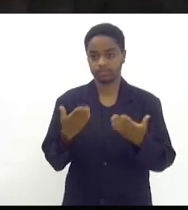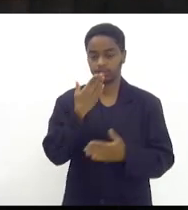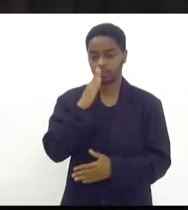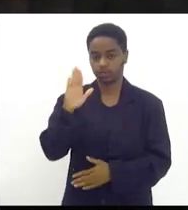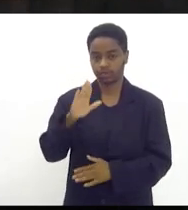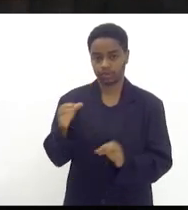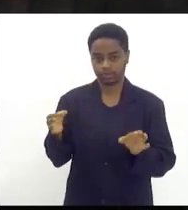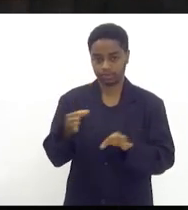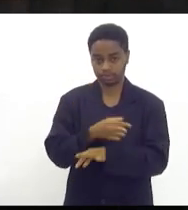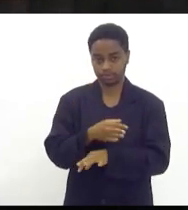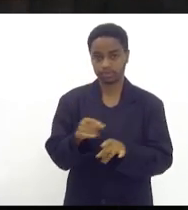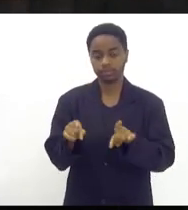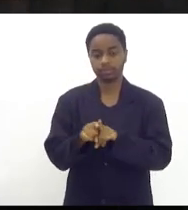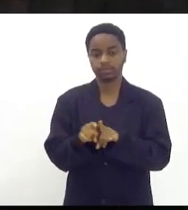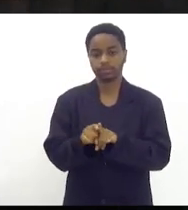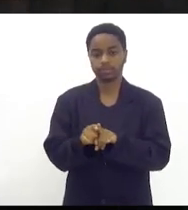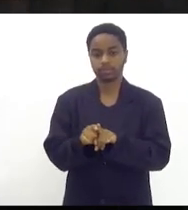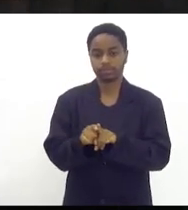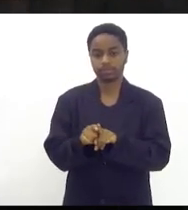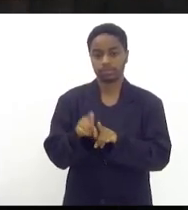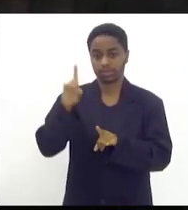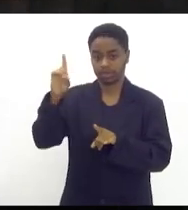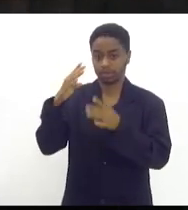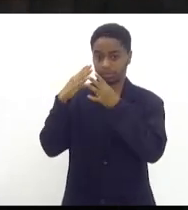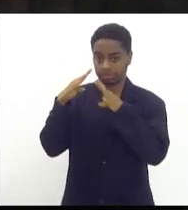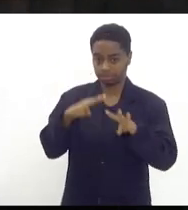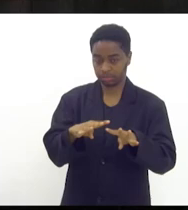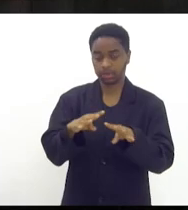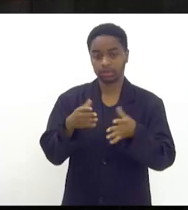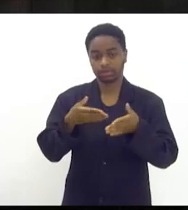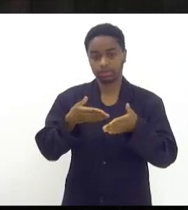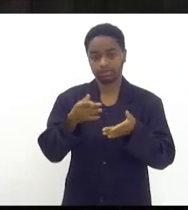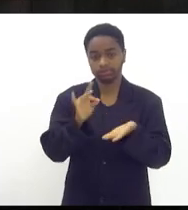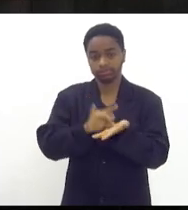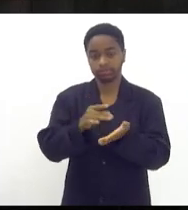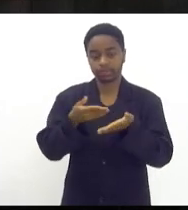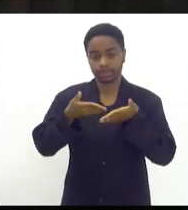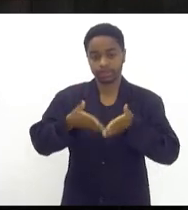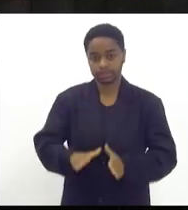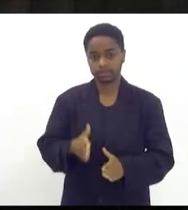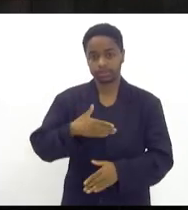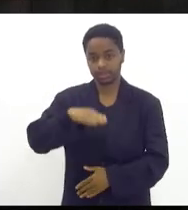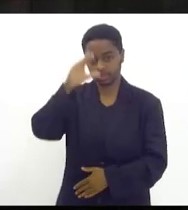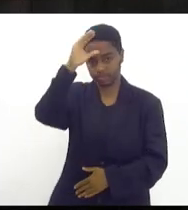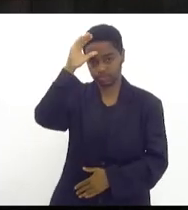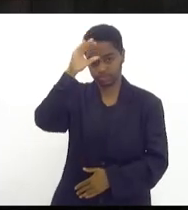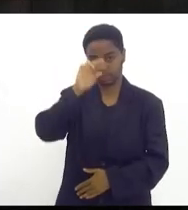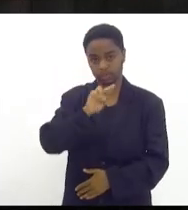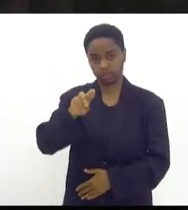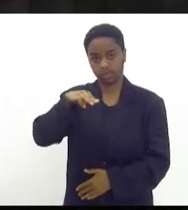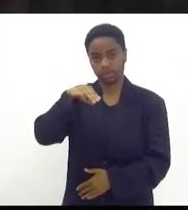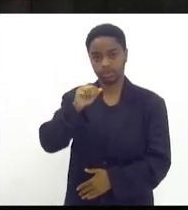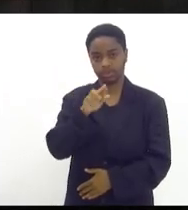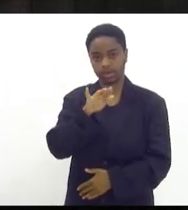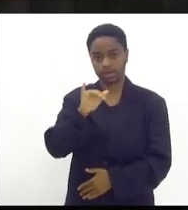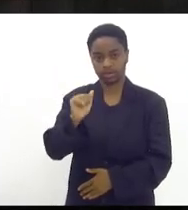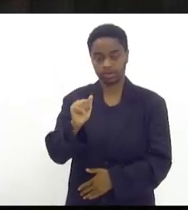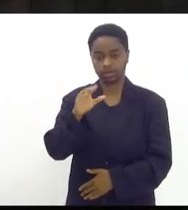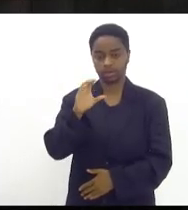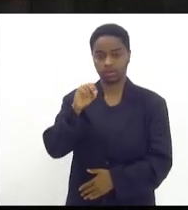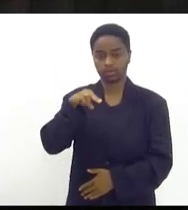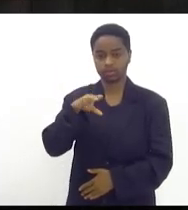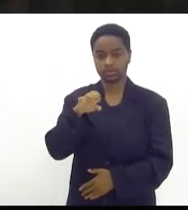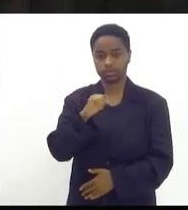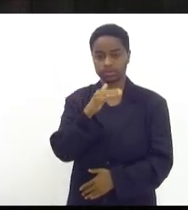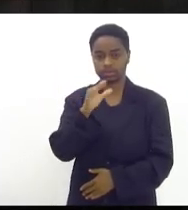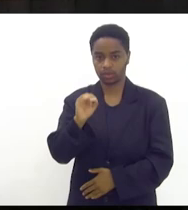feita e atendida, nasce a minha tia, Maria da Conceição Alves Machado,